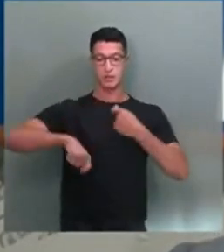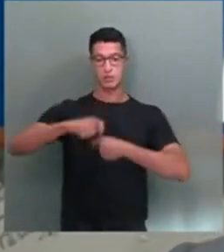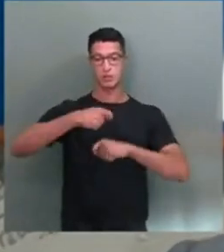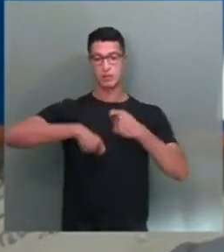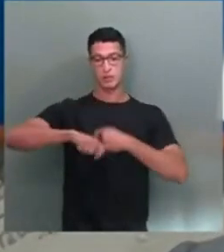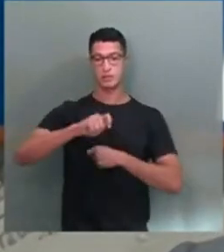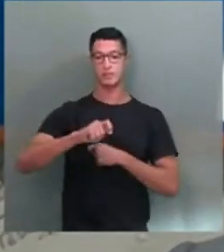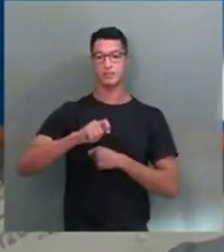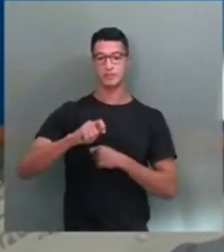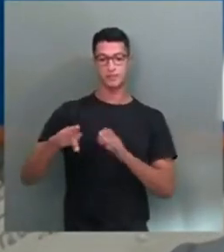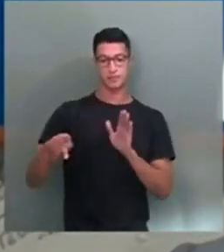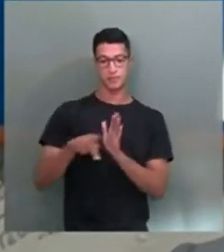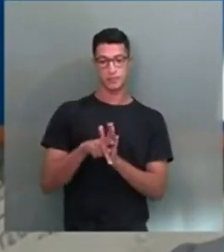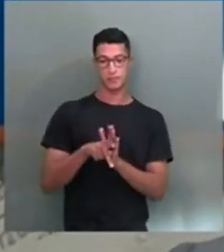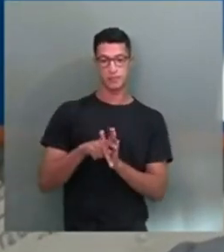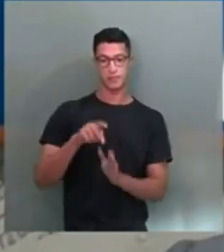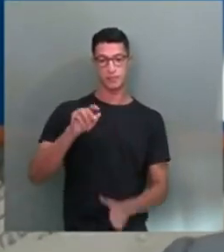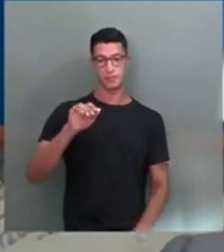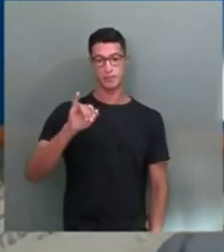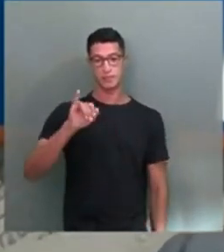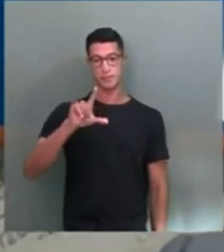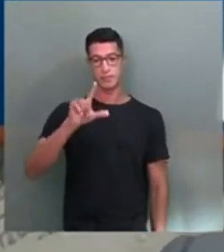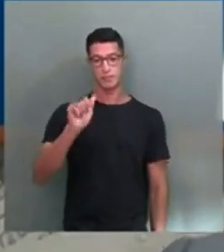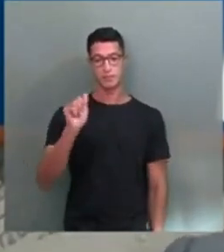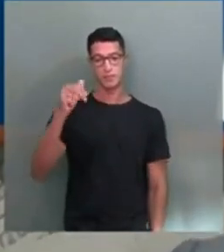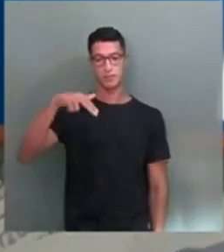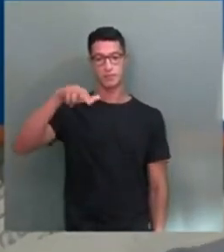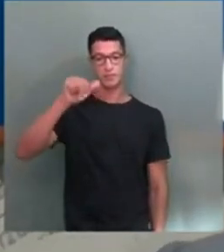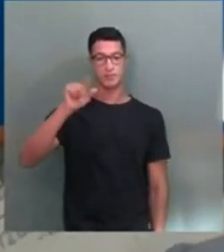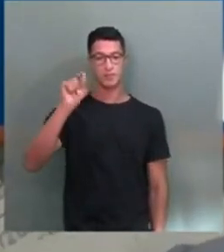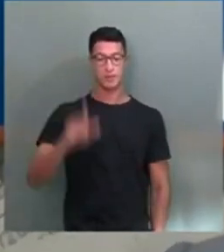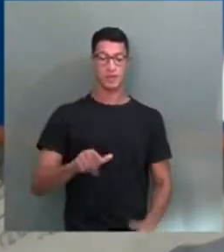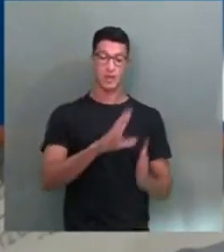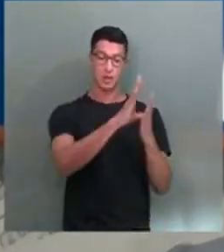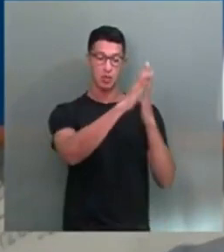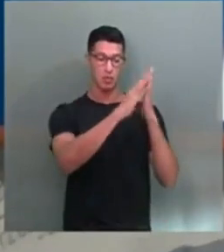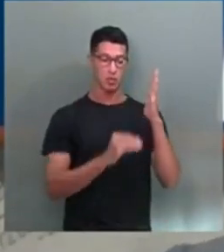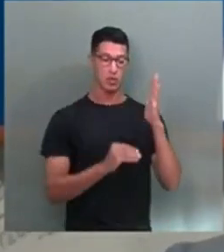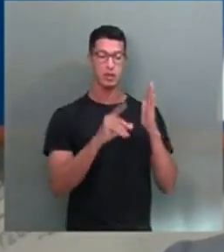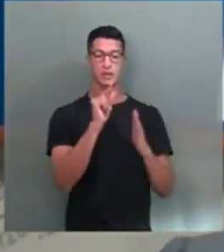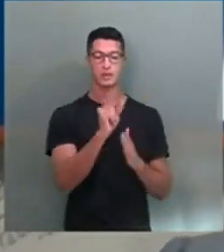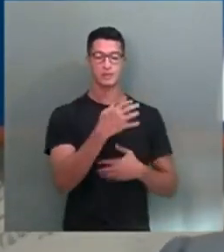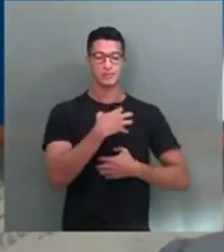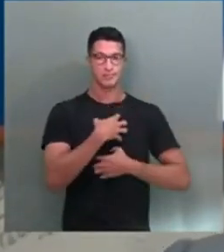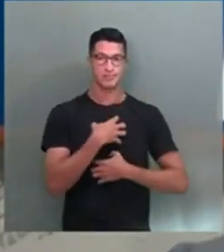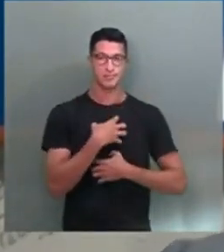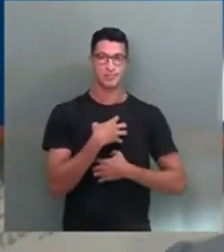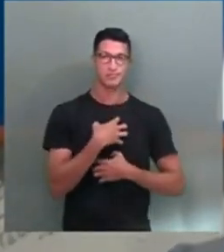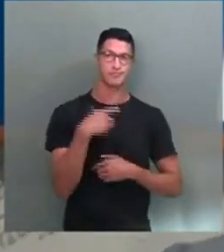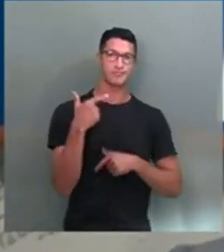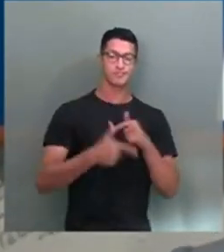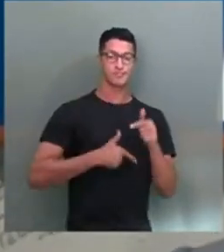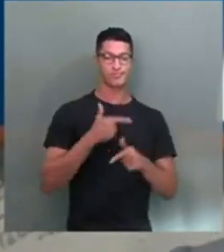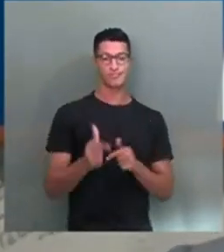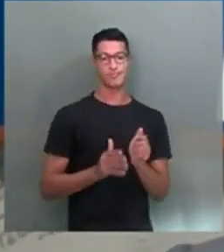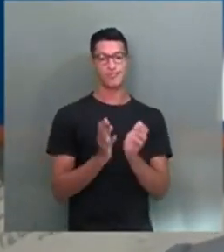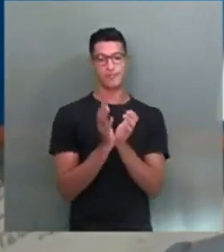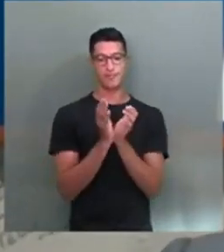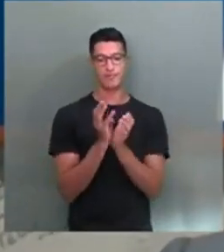administração da Ilana Trônica, que é um exemplo desse espírito de trabalho em